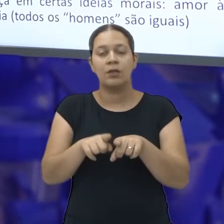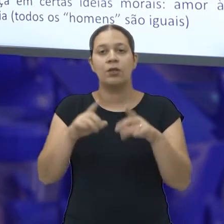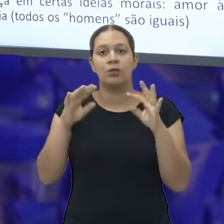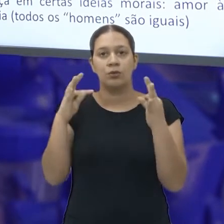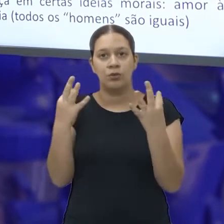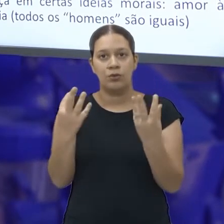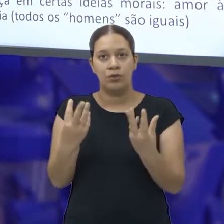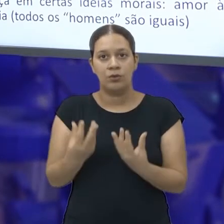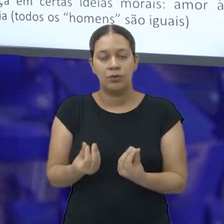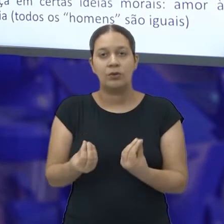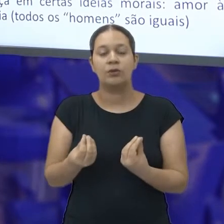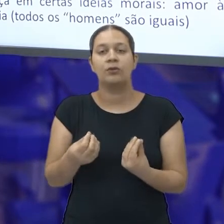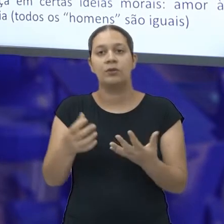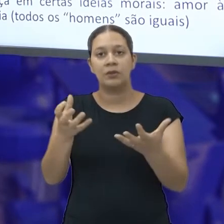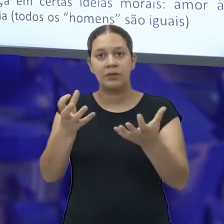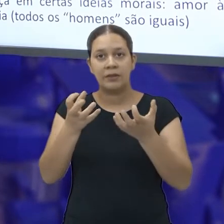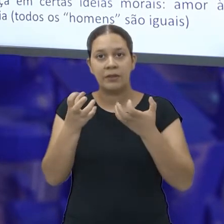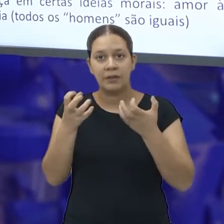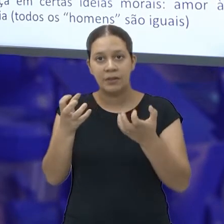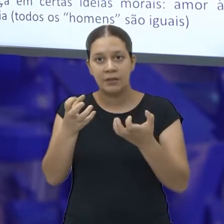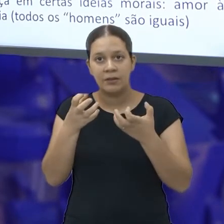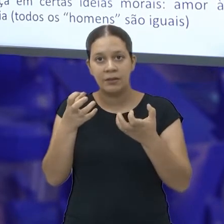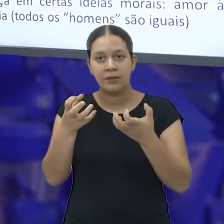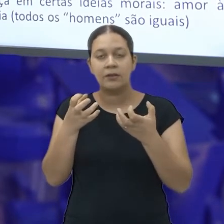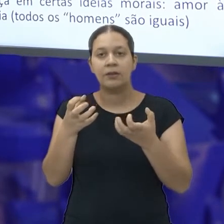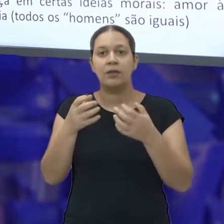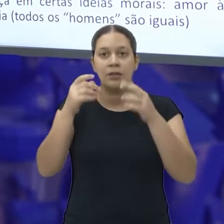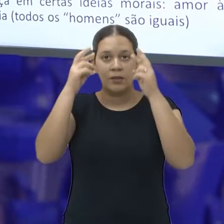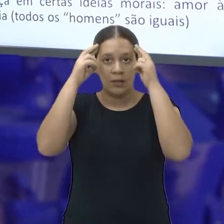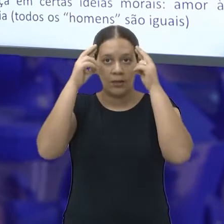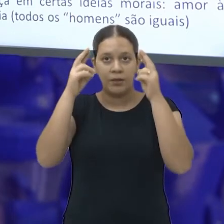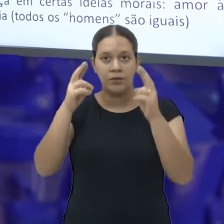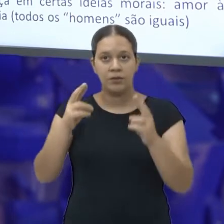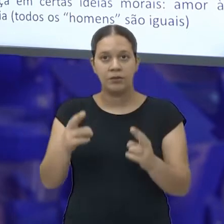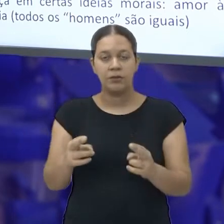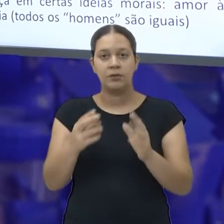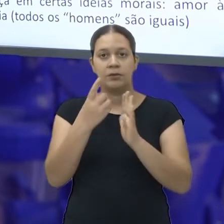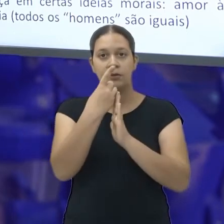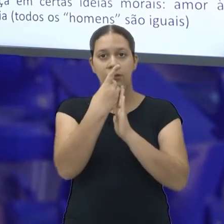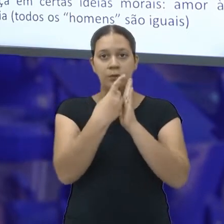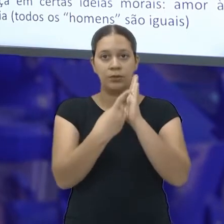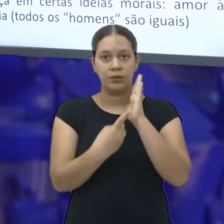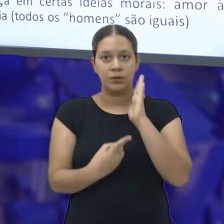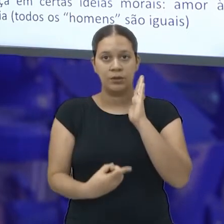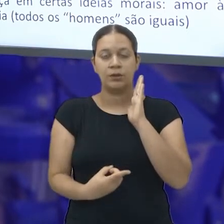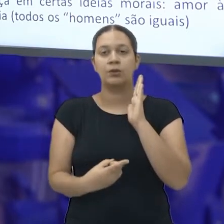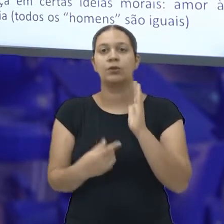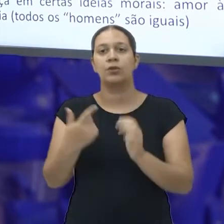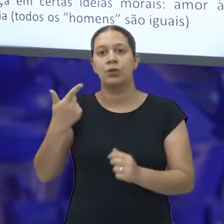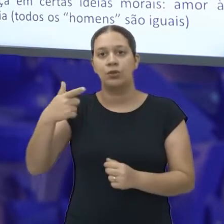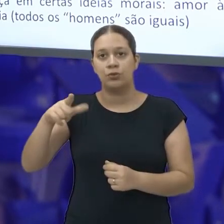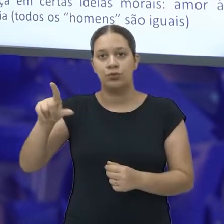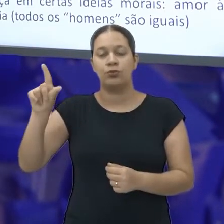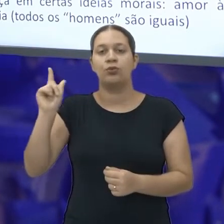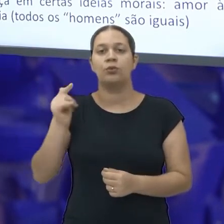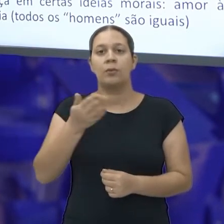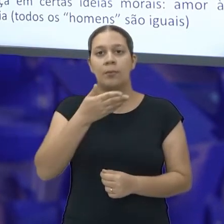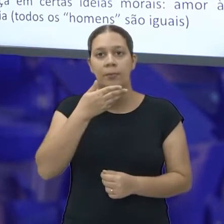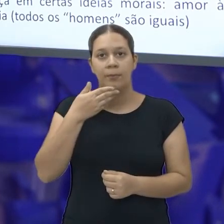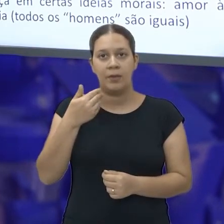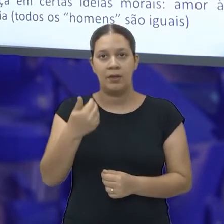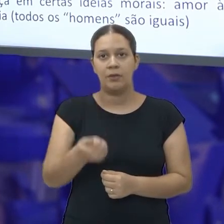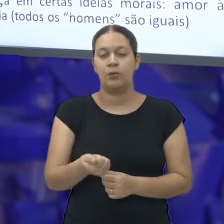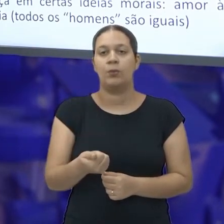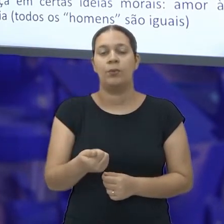todo mundo reivindicar os direitos, mas também respeitar os direitos dos outros, nós teremos uma vida